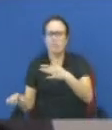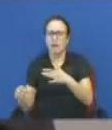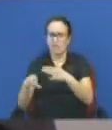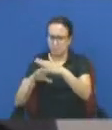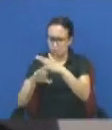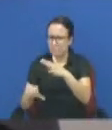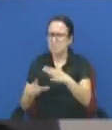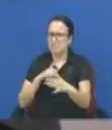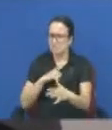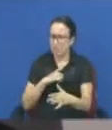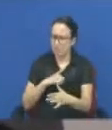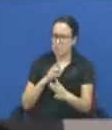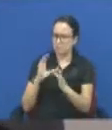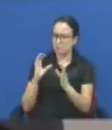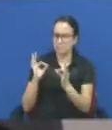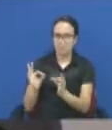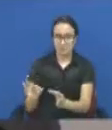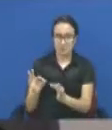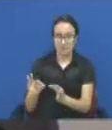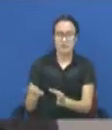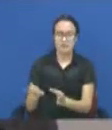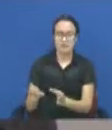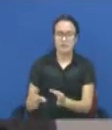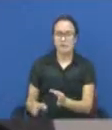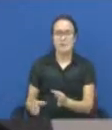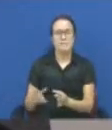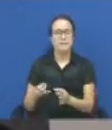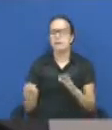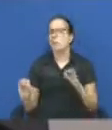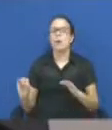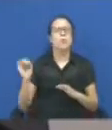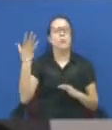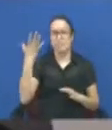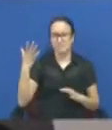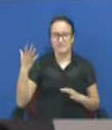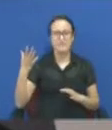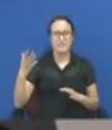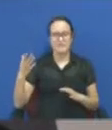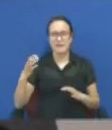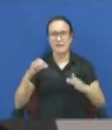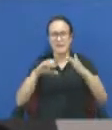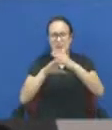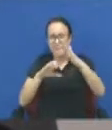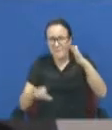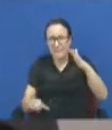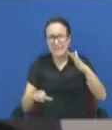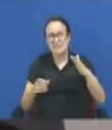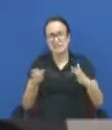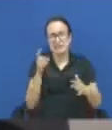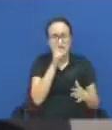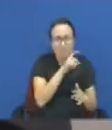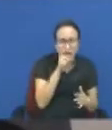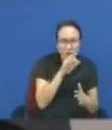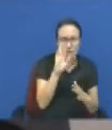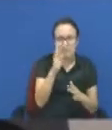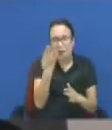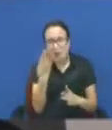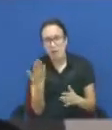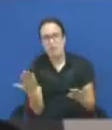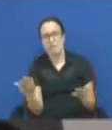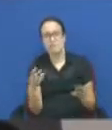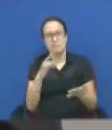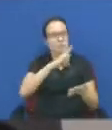também combater a clandestinidade aqui no nosso município. São muitas empresas. Então,